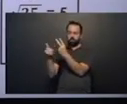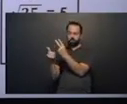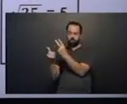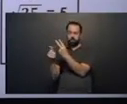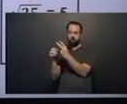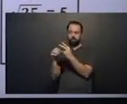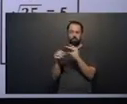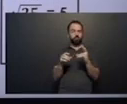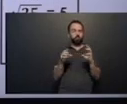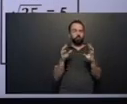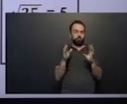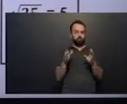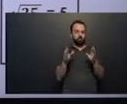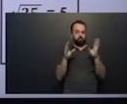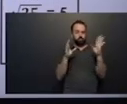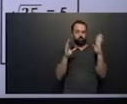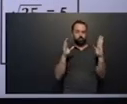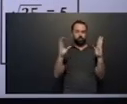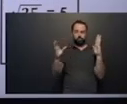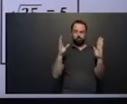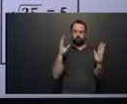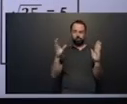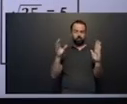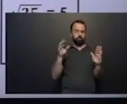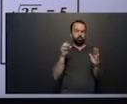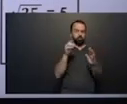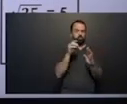e 6. Vamos conferir.